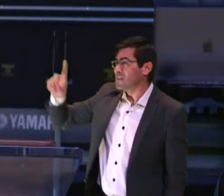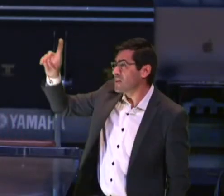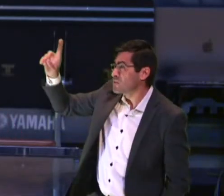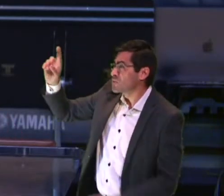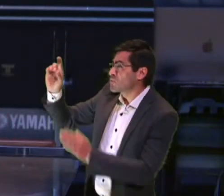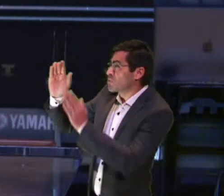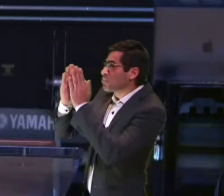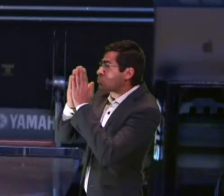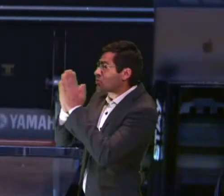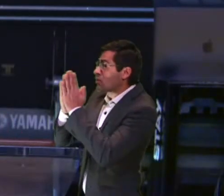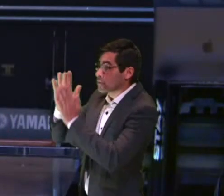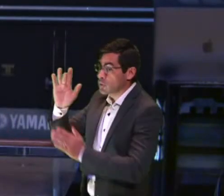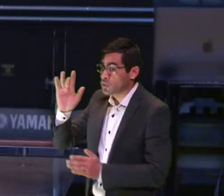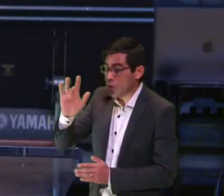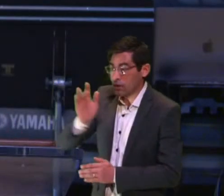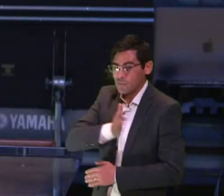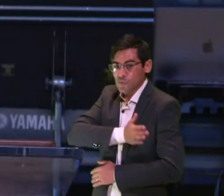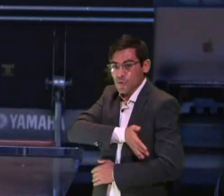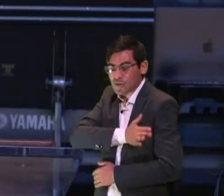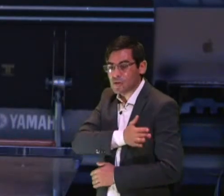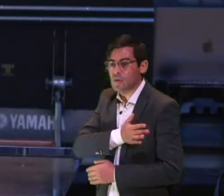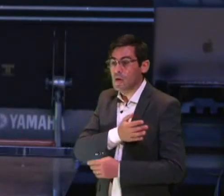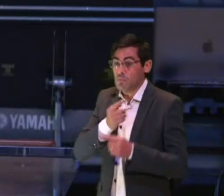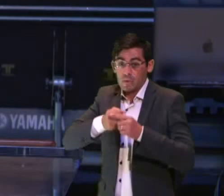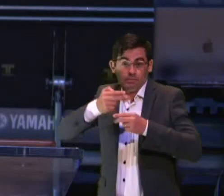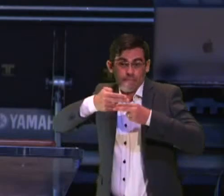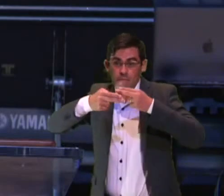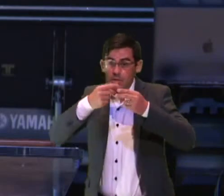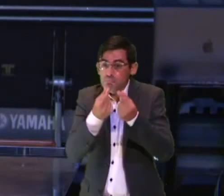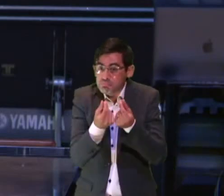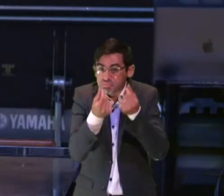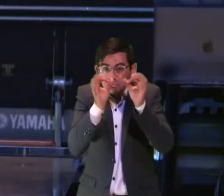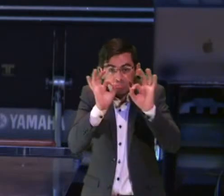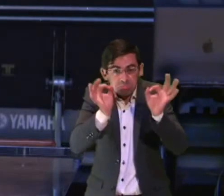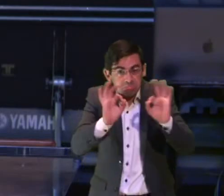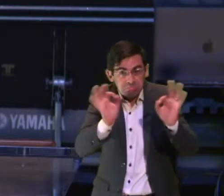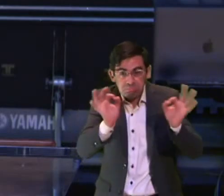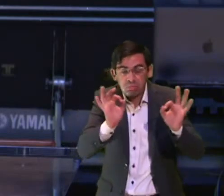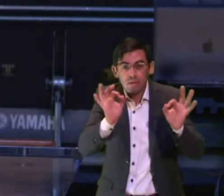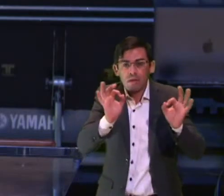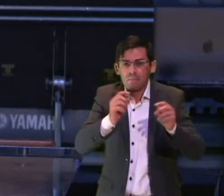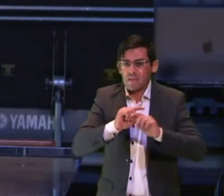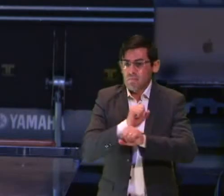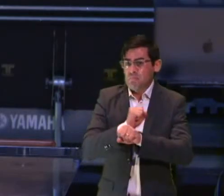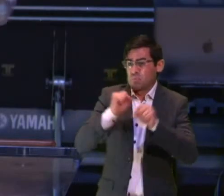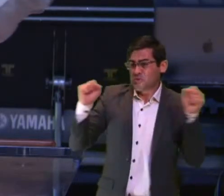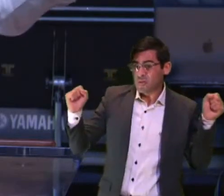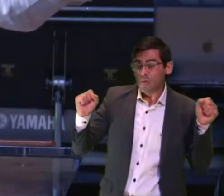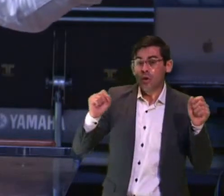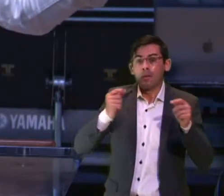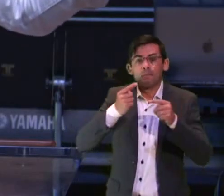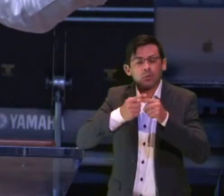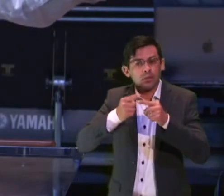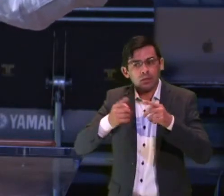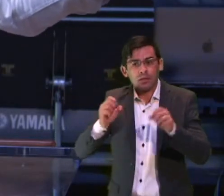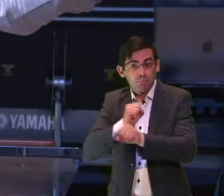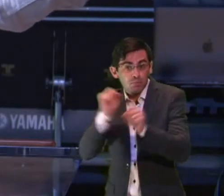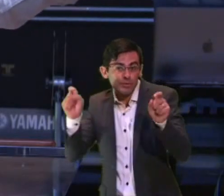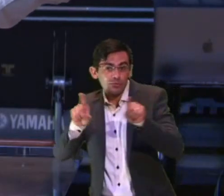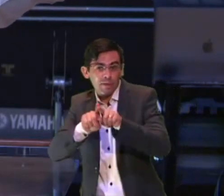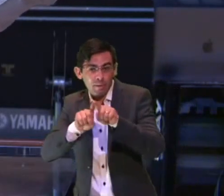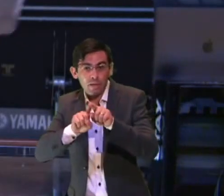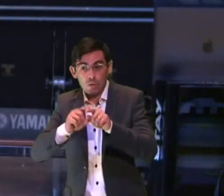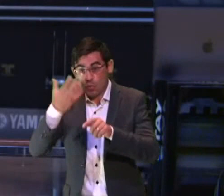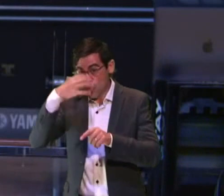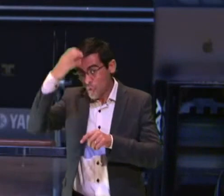do rei. Ele não tinha recursos. Seria praticamente impossível o rei deixar voltar para casa